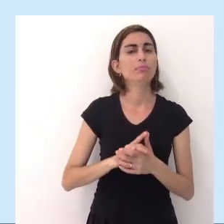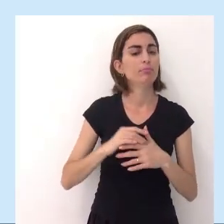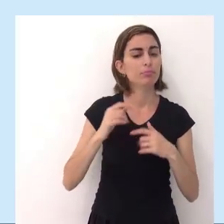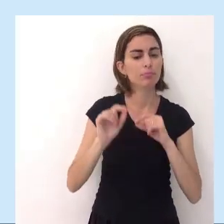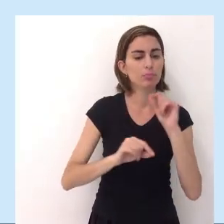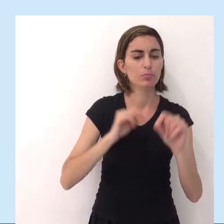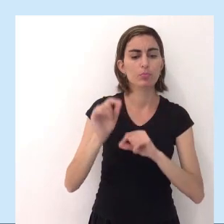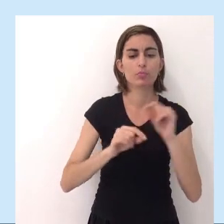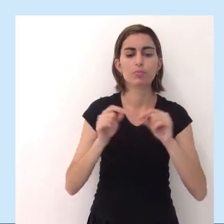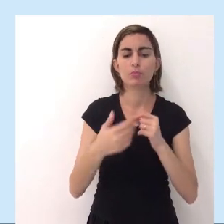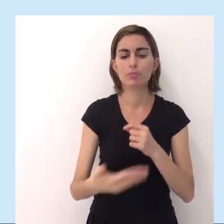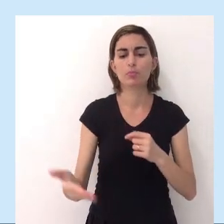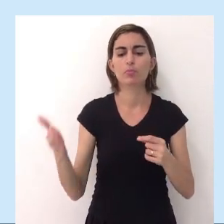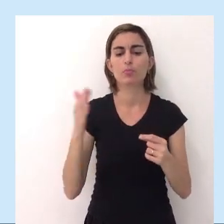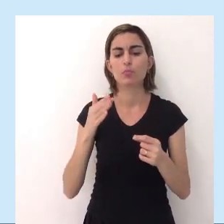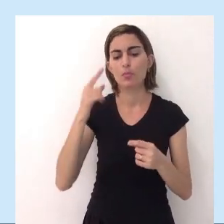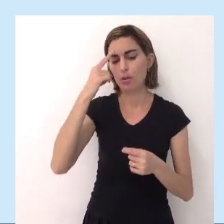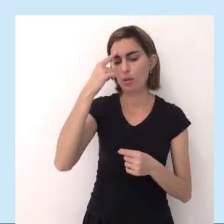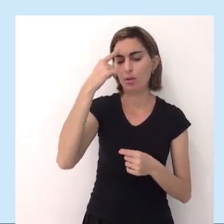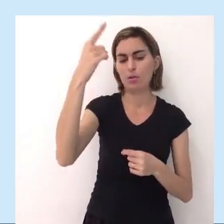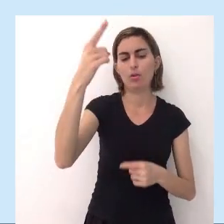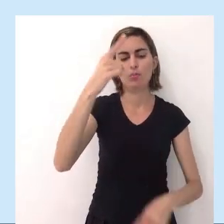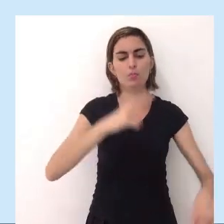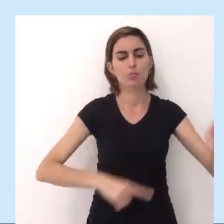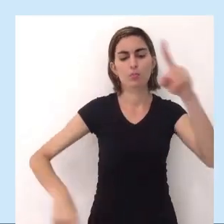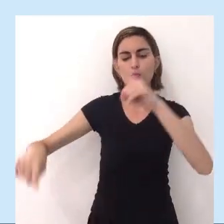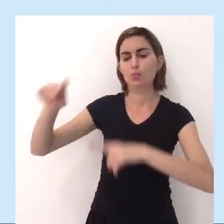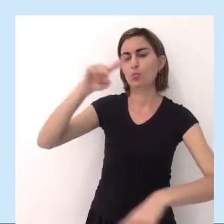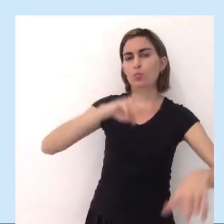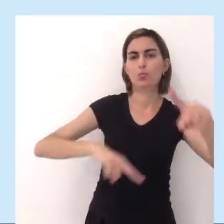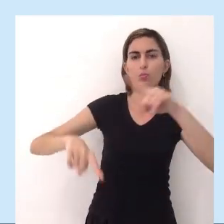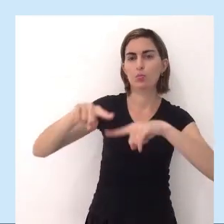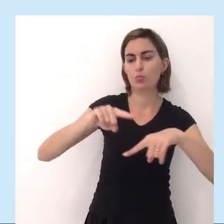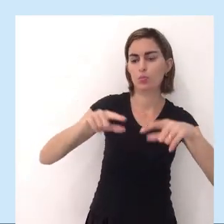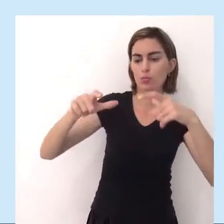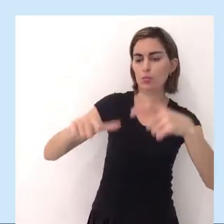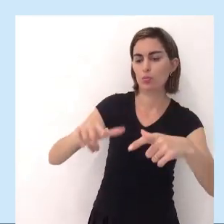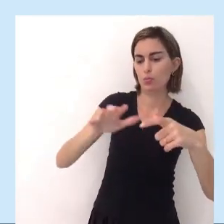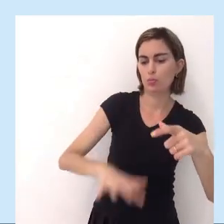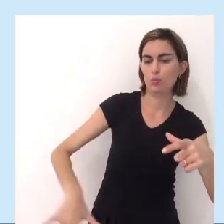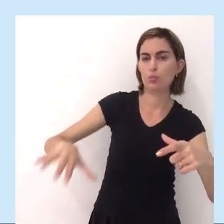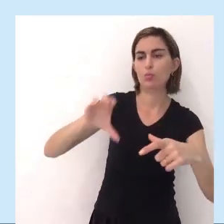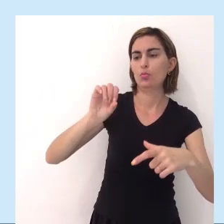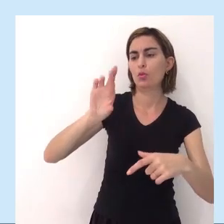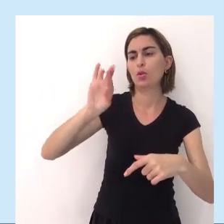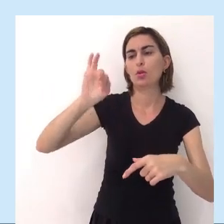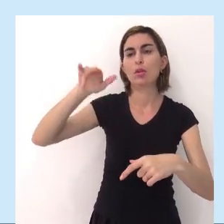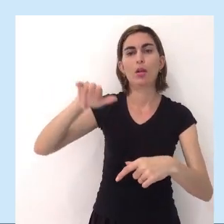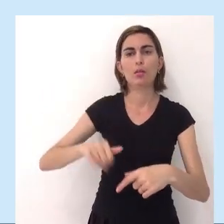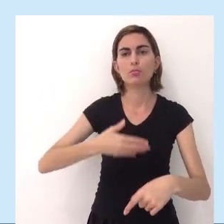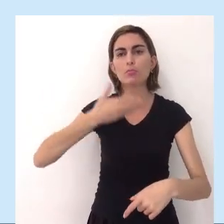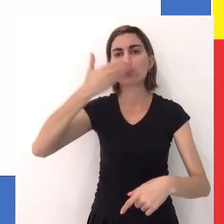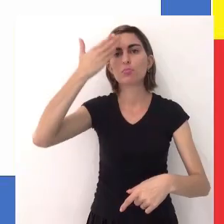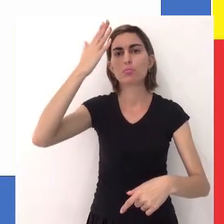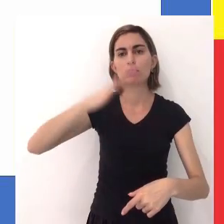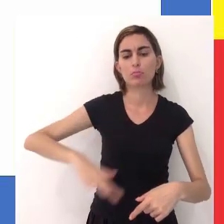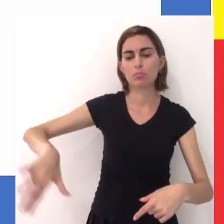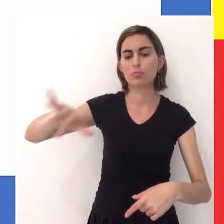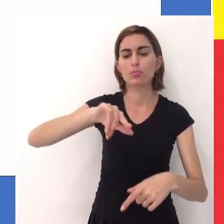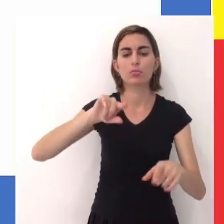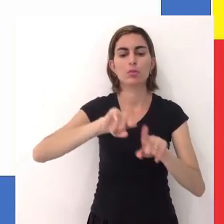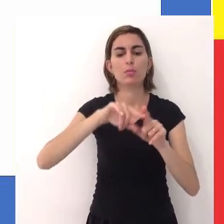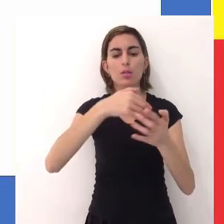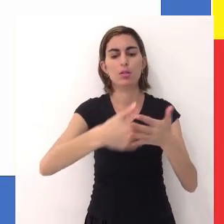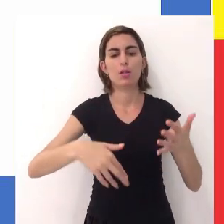gente, vai ser aí uma ideia de dominação daquela região ali do Oriente Médio, ok? A gente vai ver